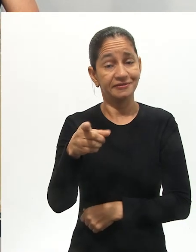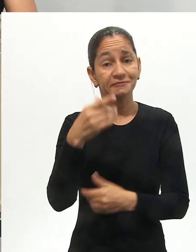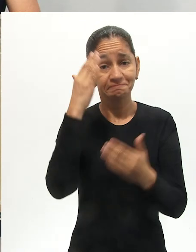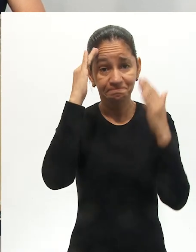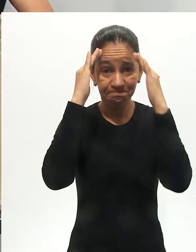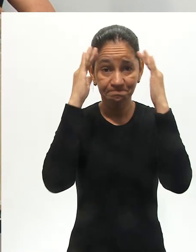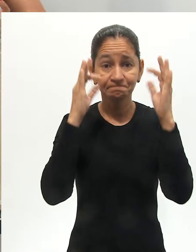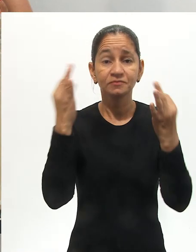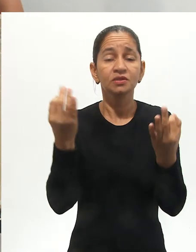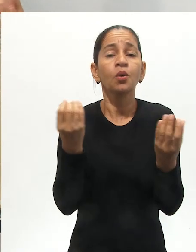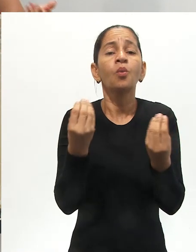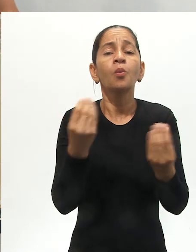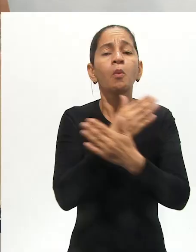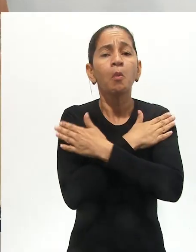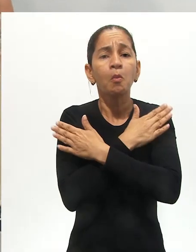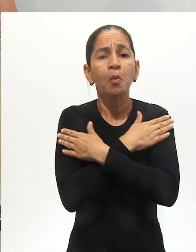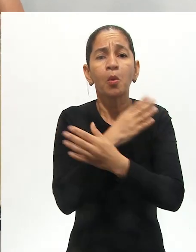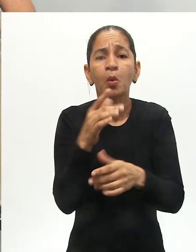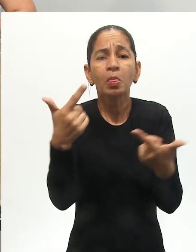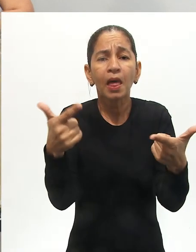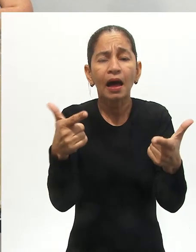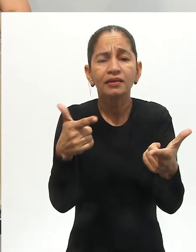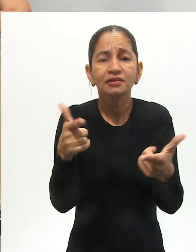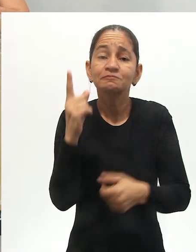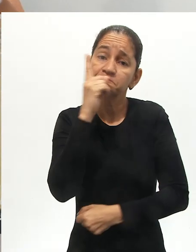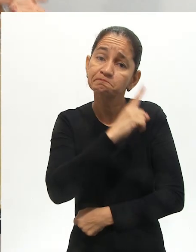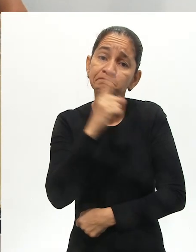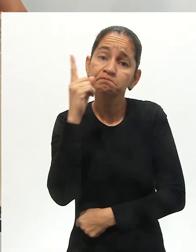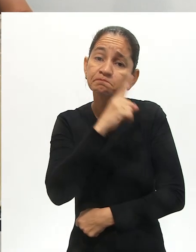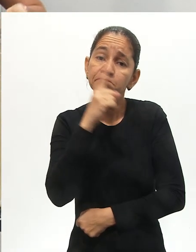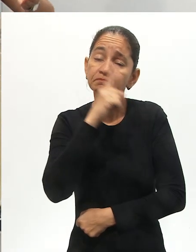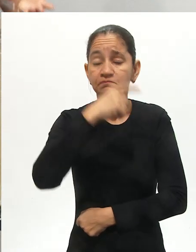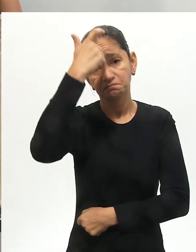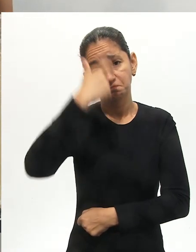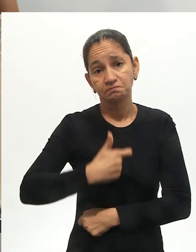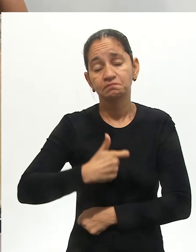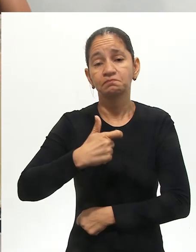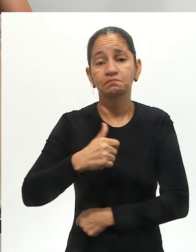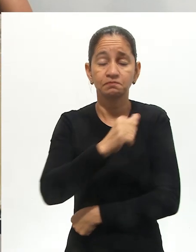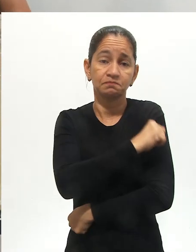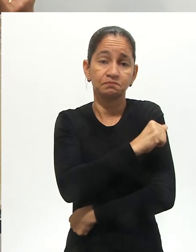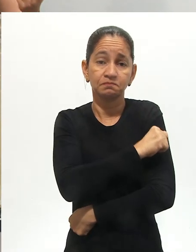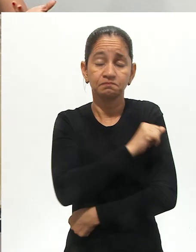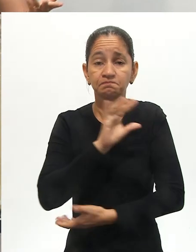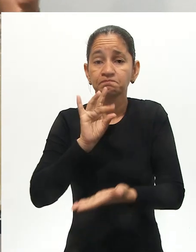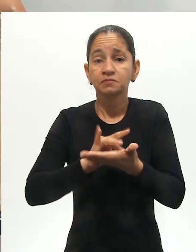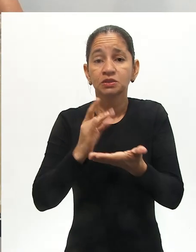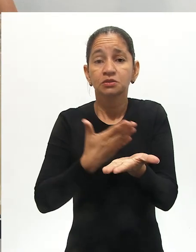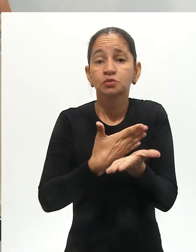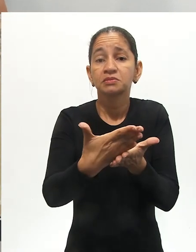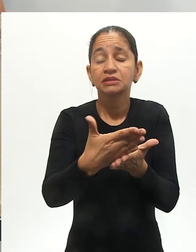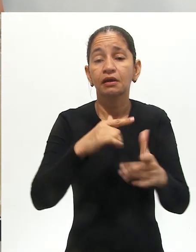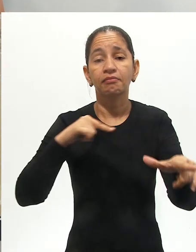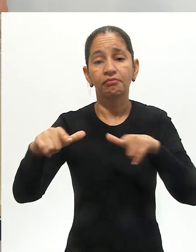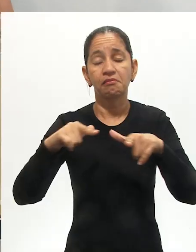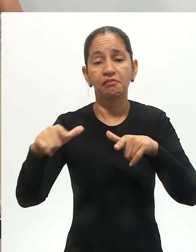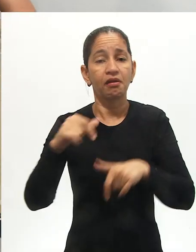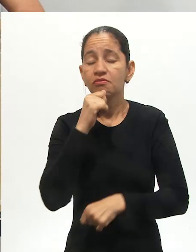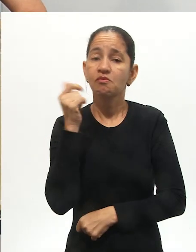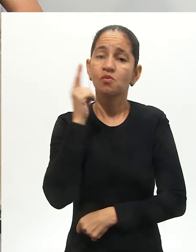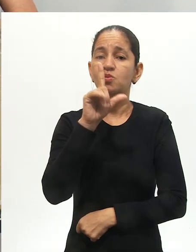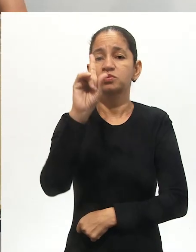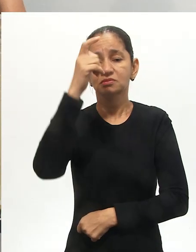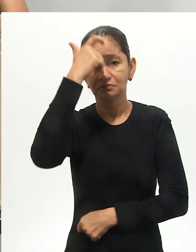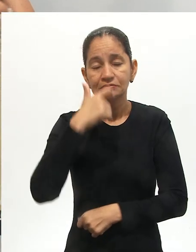processo de desemprego? Como uma falha do indivíduo ao se inserir no mercado de